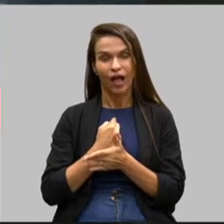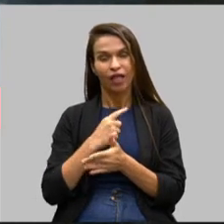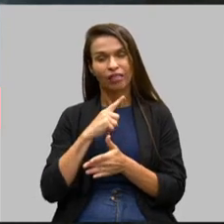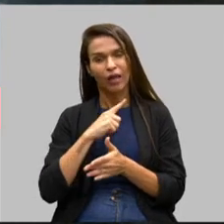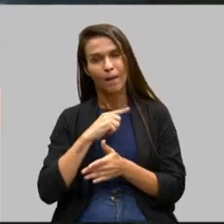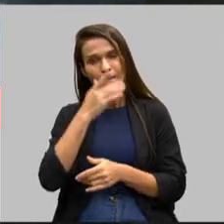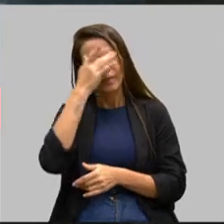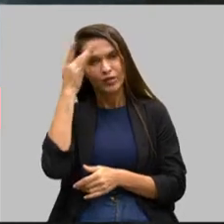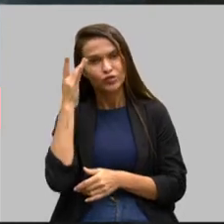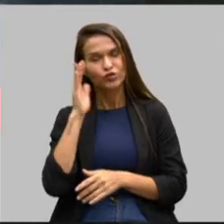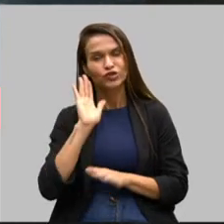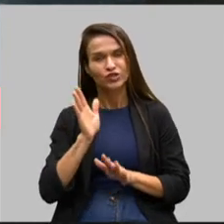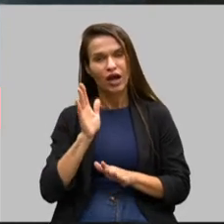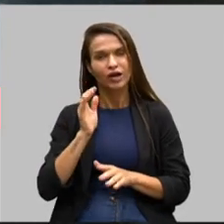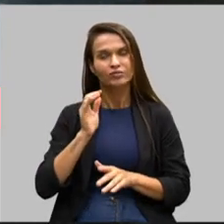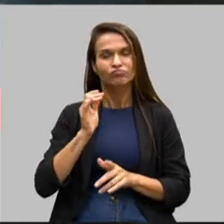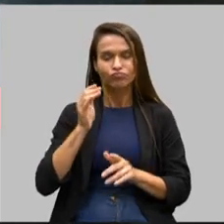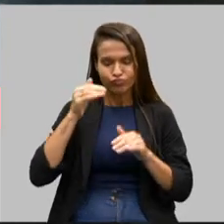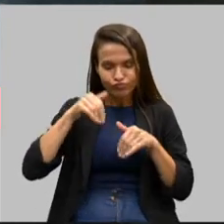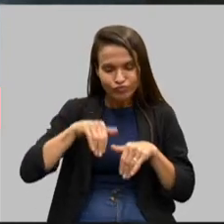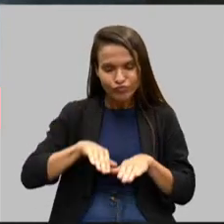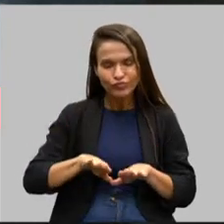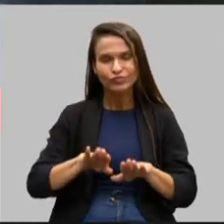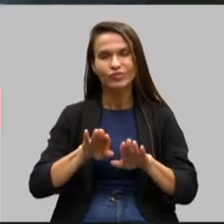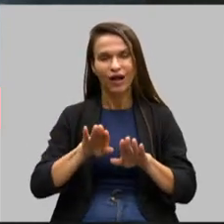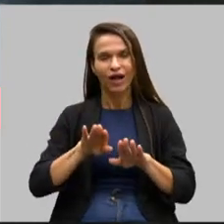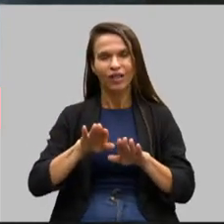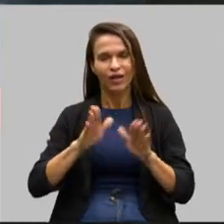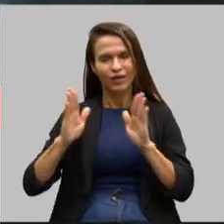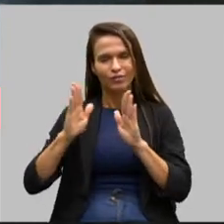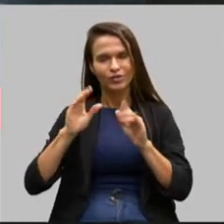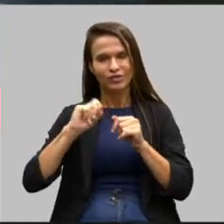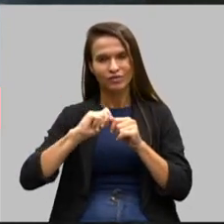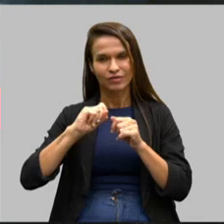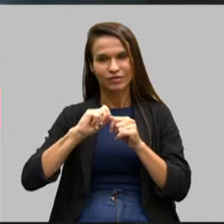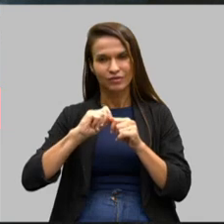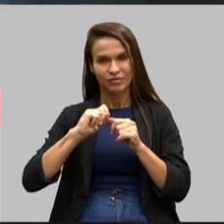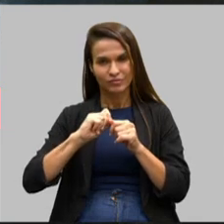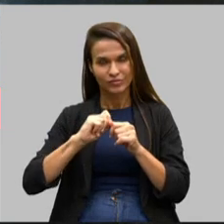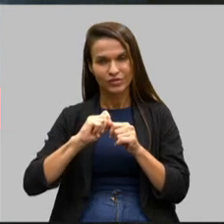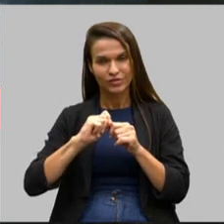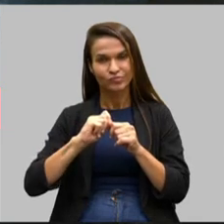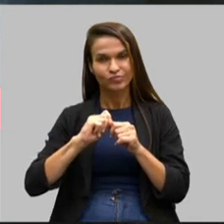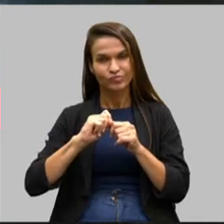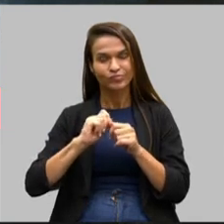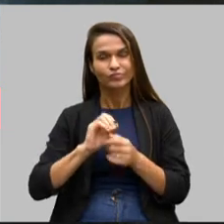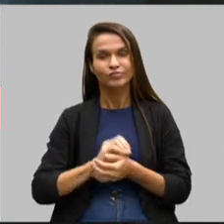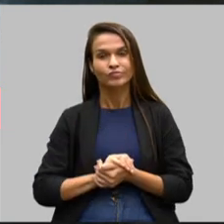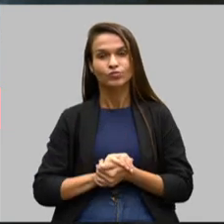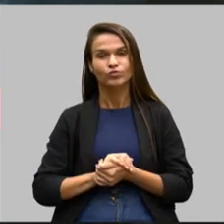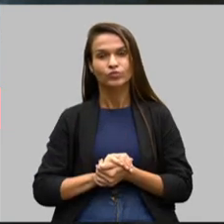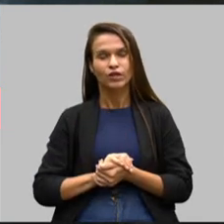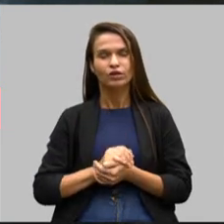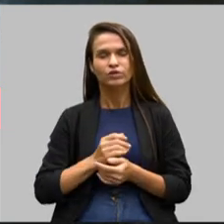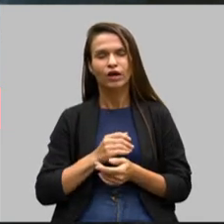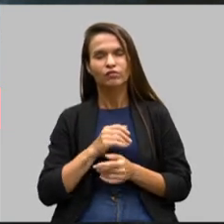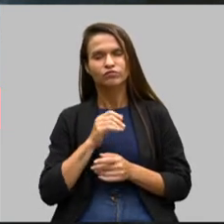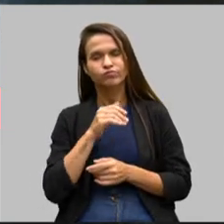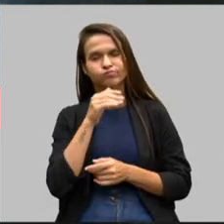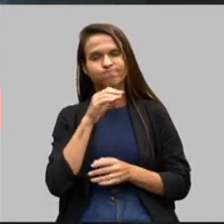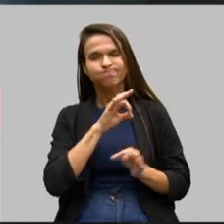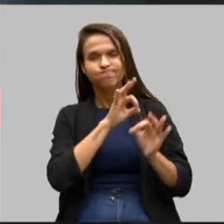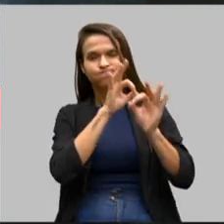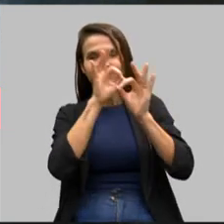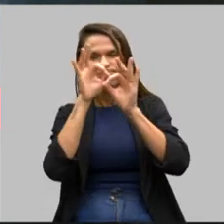tenha tomado banho exatamente naquele momento que você estava fazendo, e a resposta é a mesma. Eu estava ouvindo as apresentações e